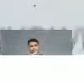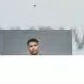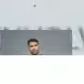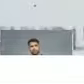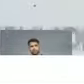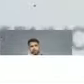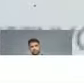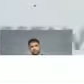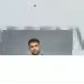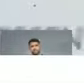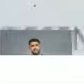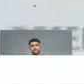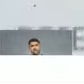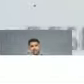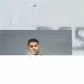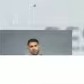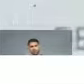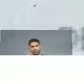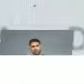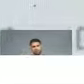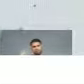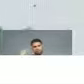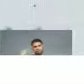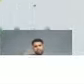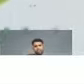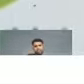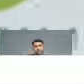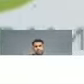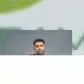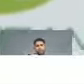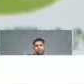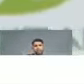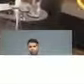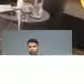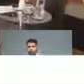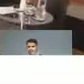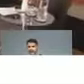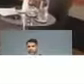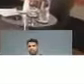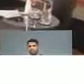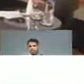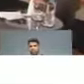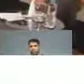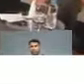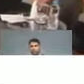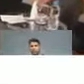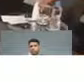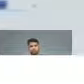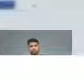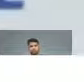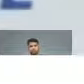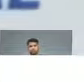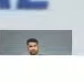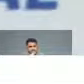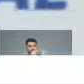para o presidente da Federação das indústrias de Rondônia e coordenador do fórum Marcelo Thomé o foco é estimular projetos